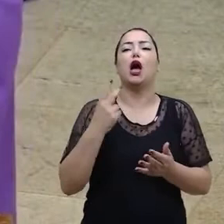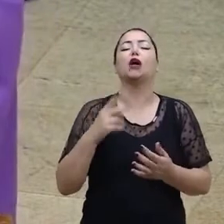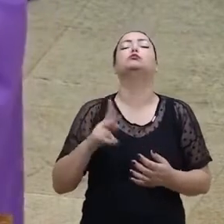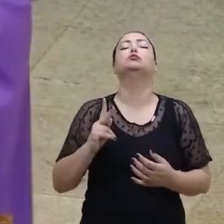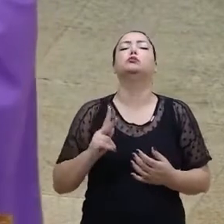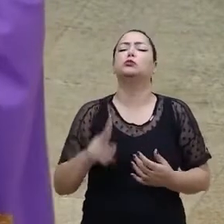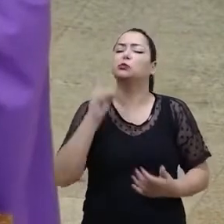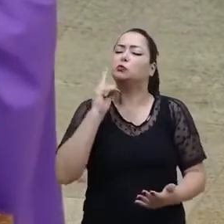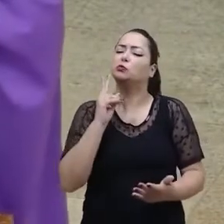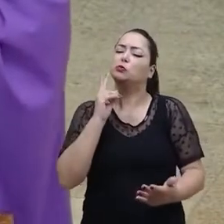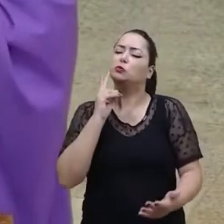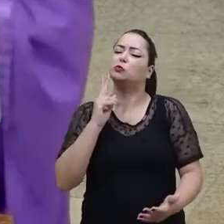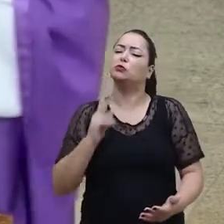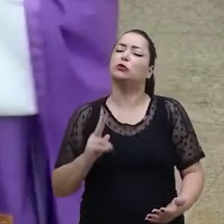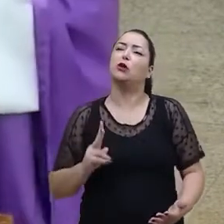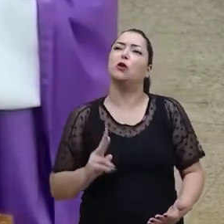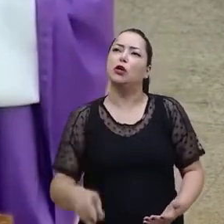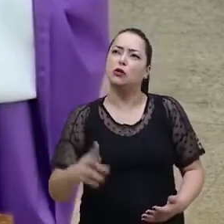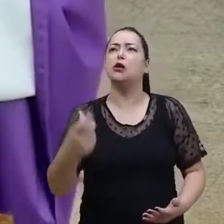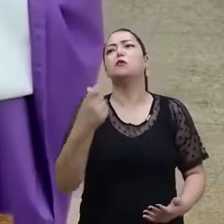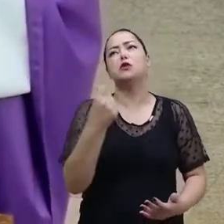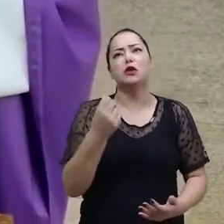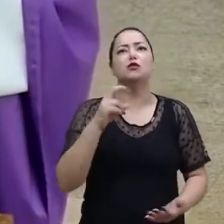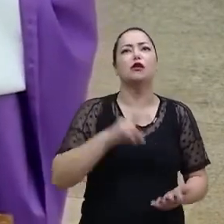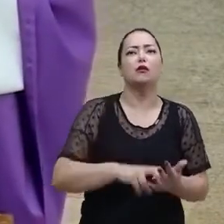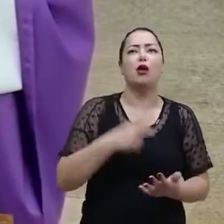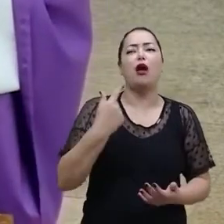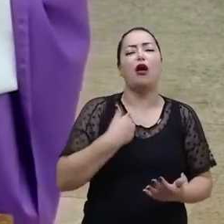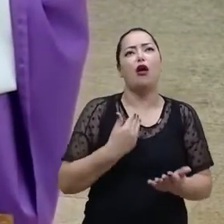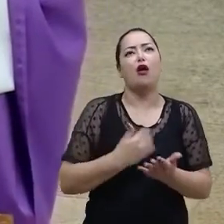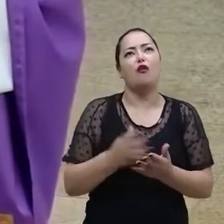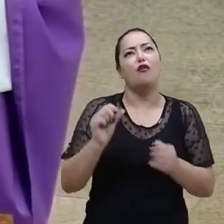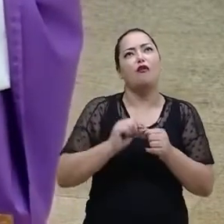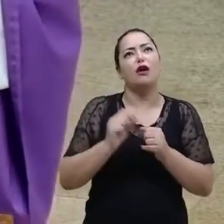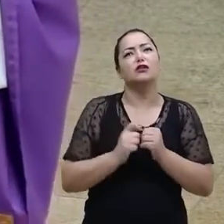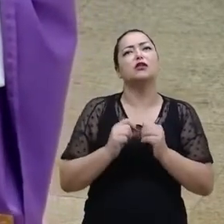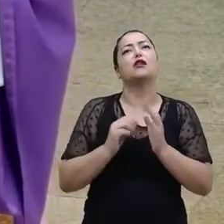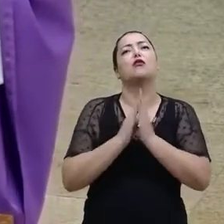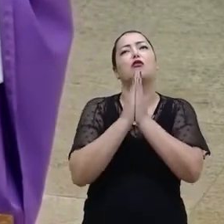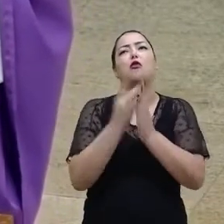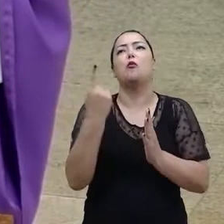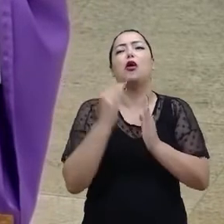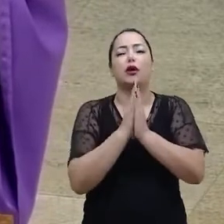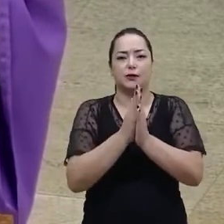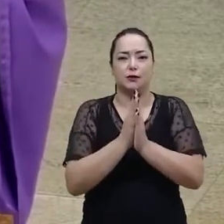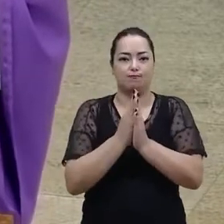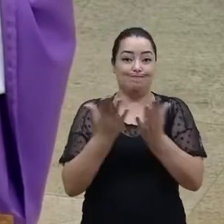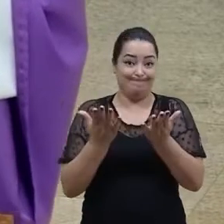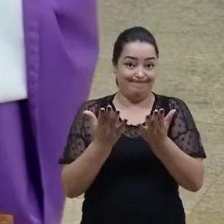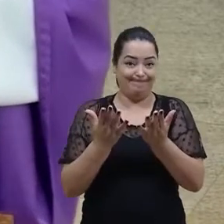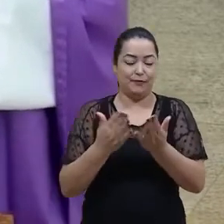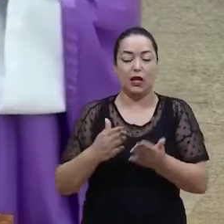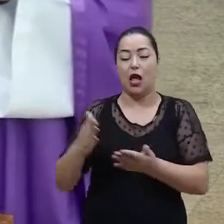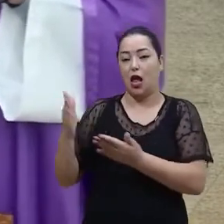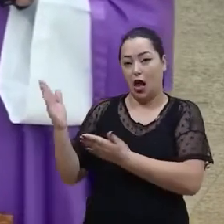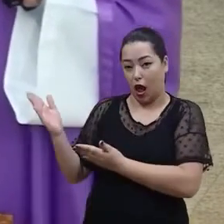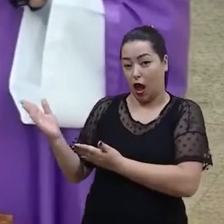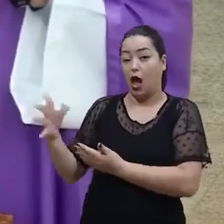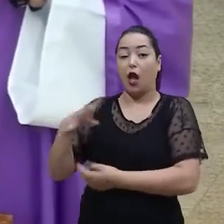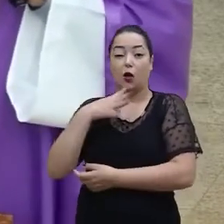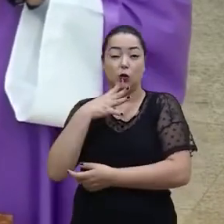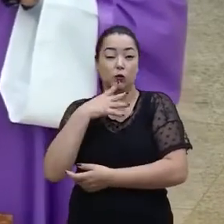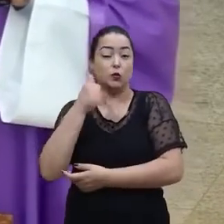mas na mesma hora todos os dias na mesma hora e para fazer igual a Senhorinha que eu conheci lá na Bahia